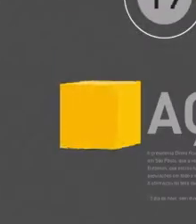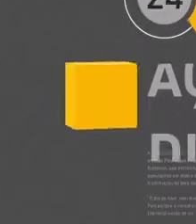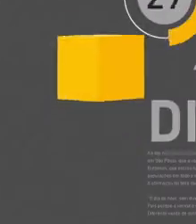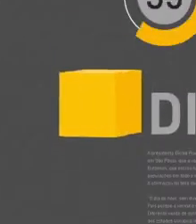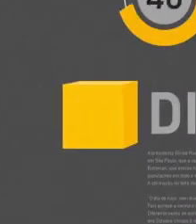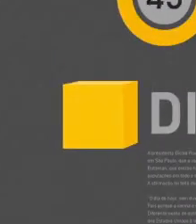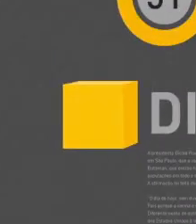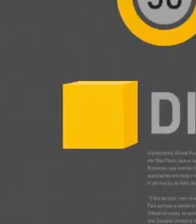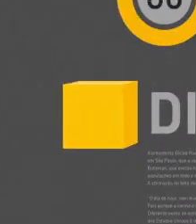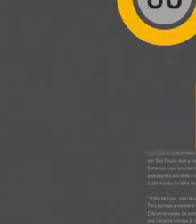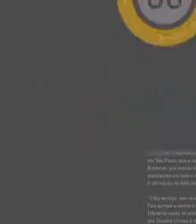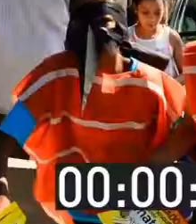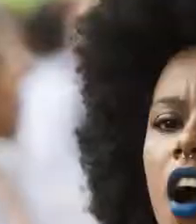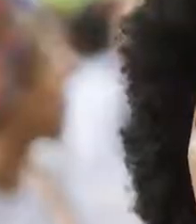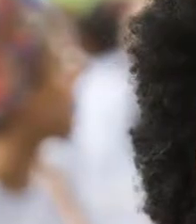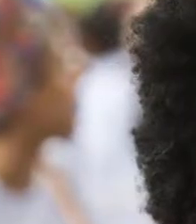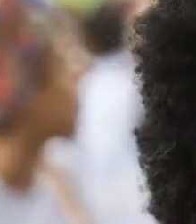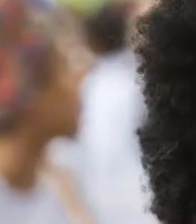o